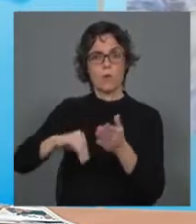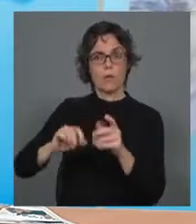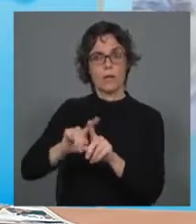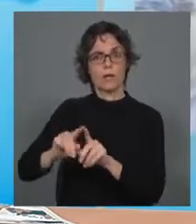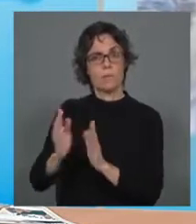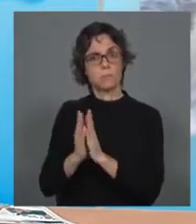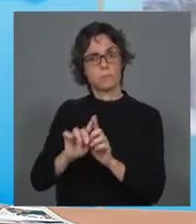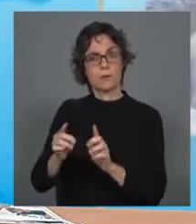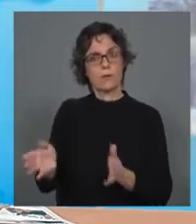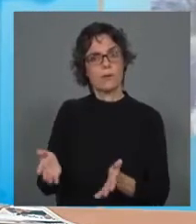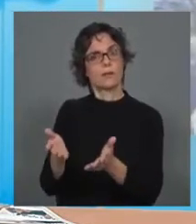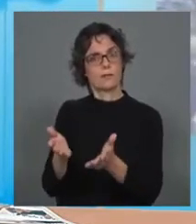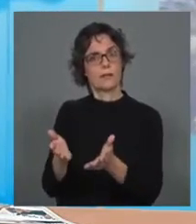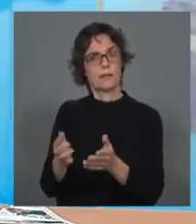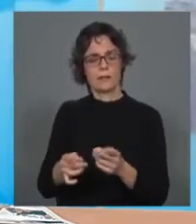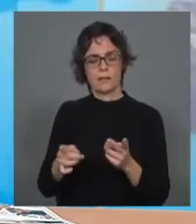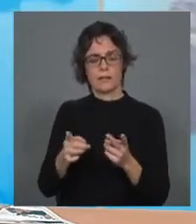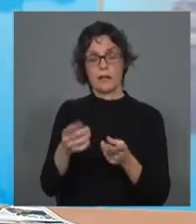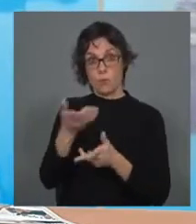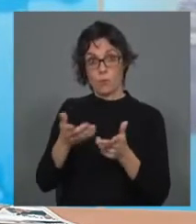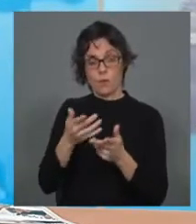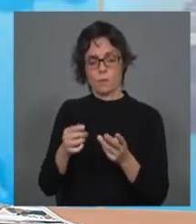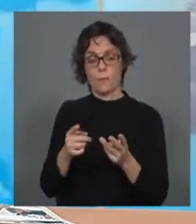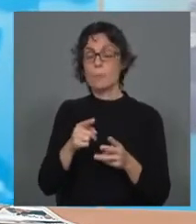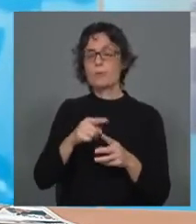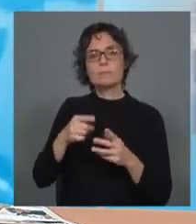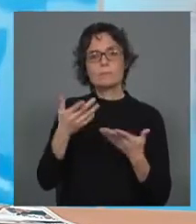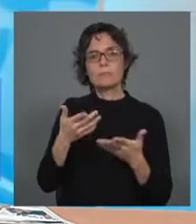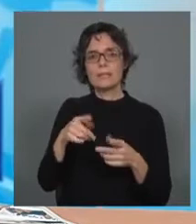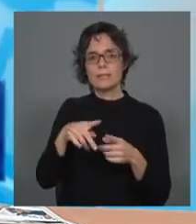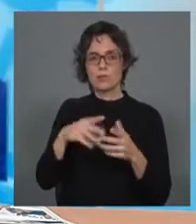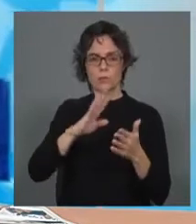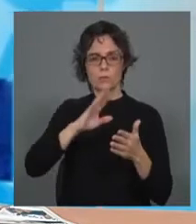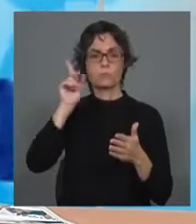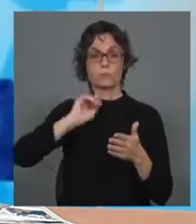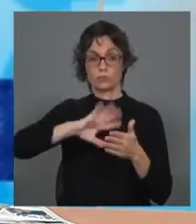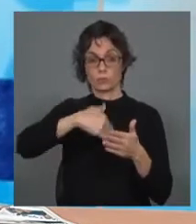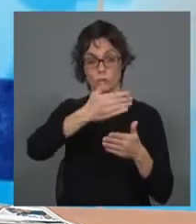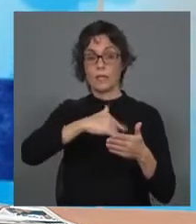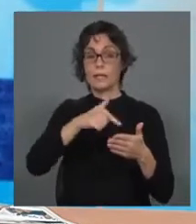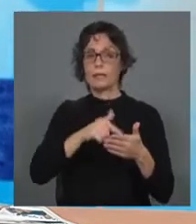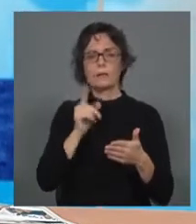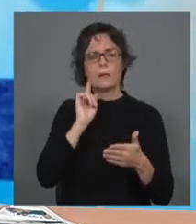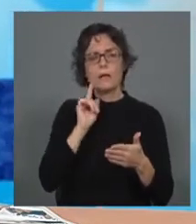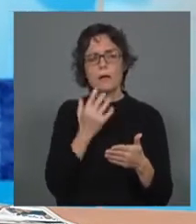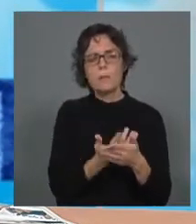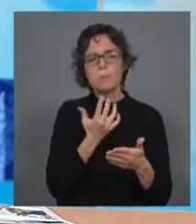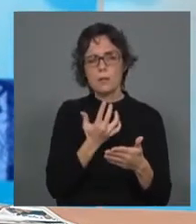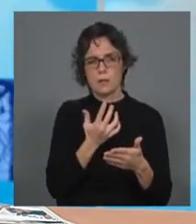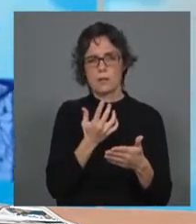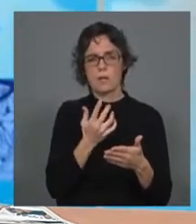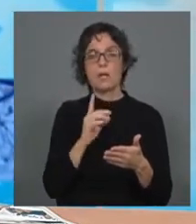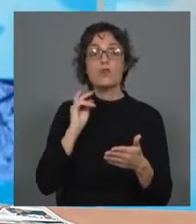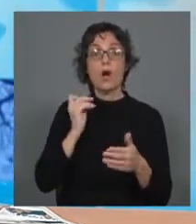vejo muito, muito valioso, que já existe há 20 anos, completamos 20 anos agora de calendário, e que com